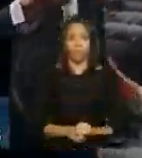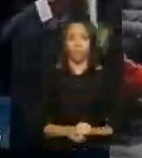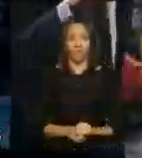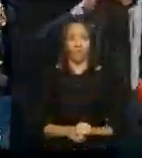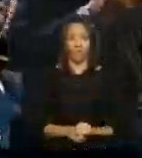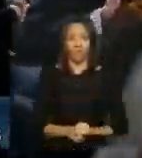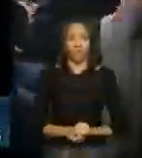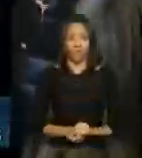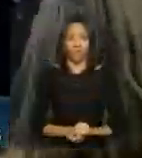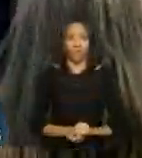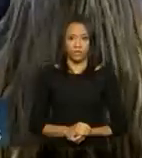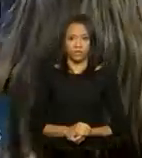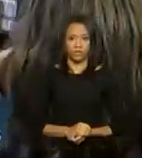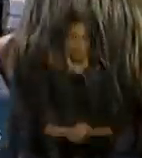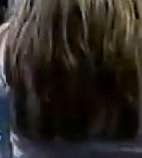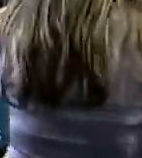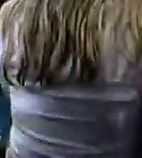todos.